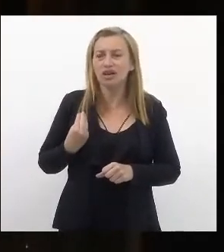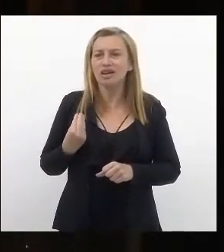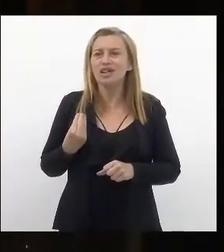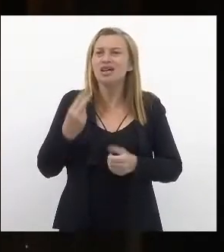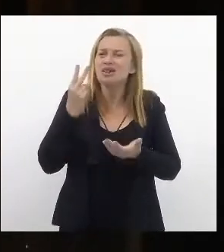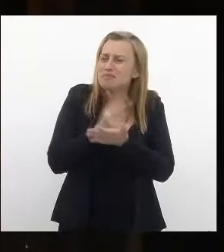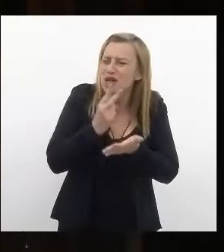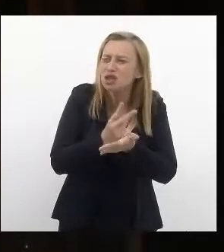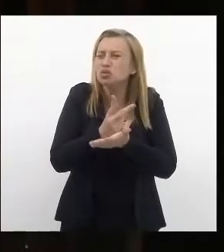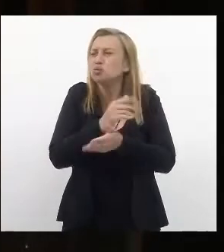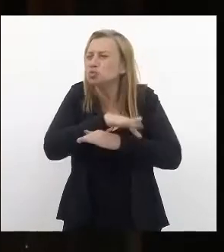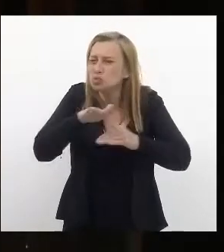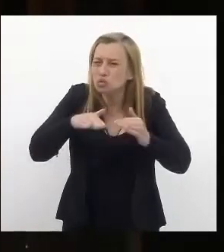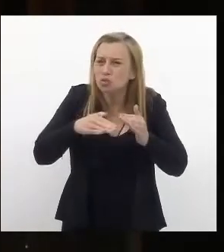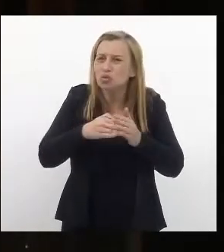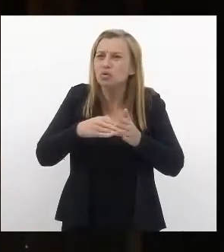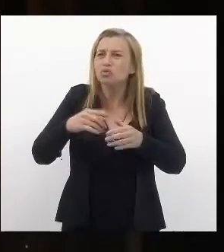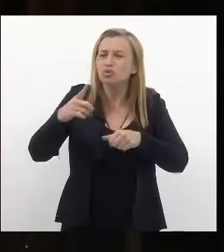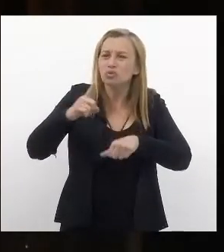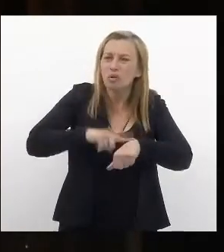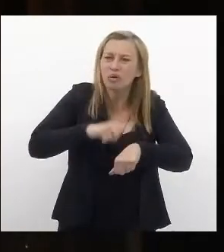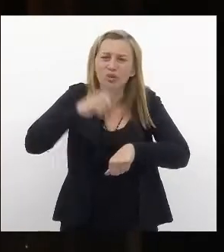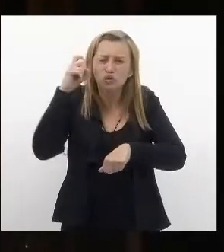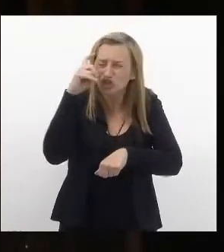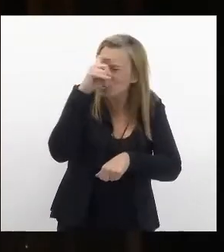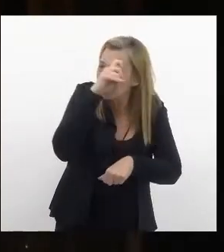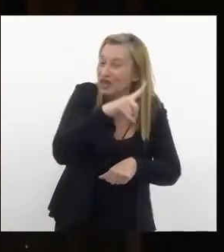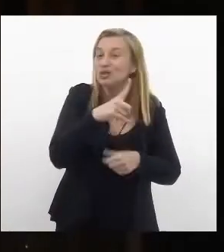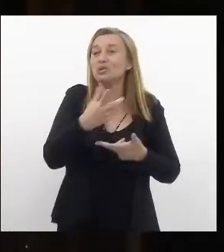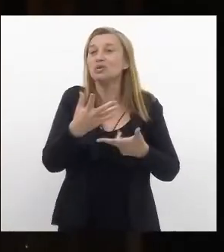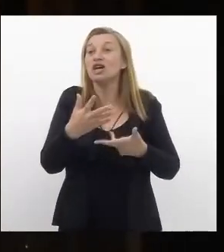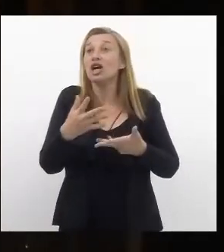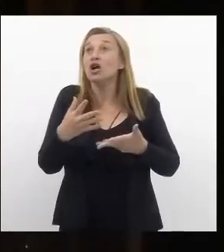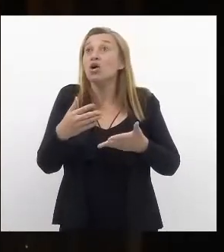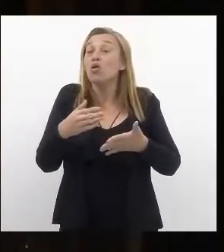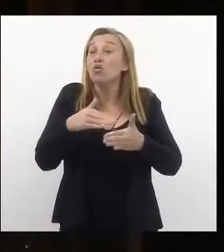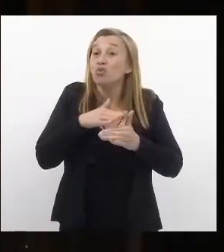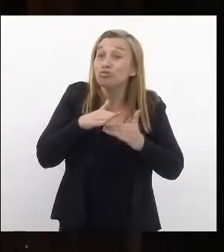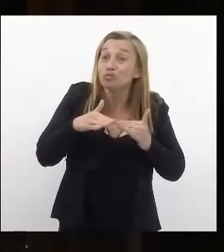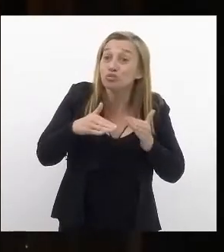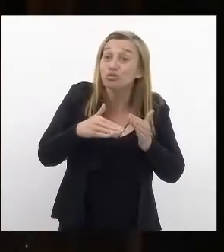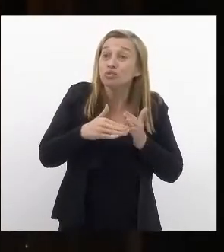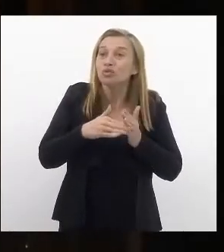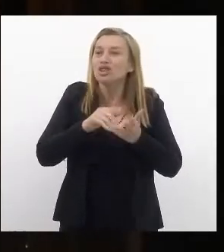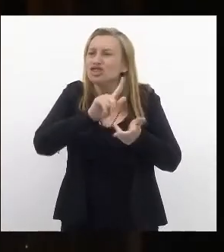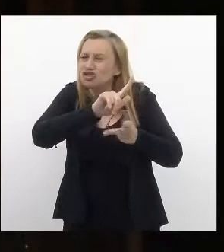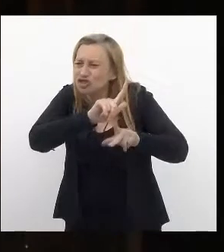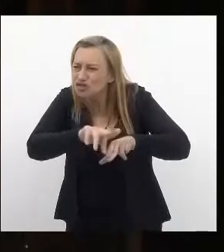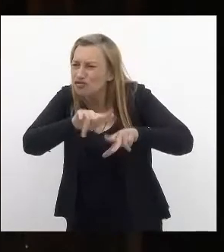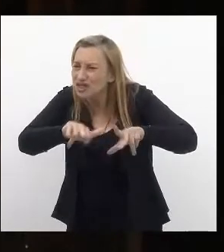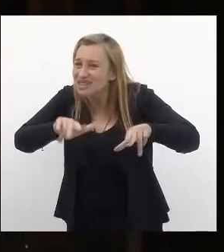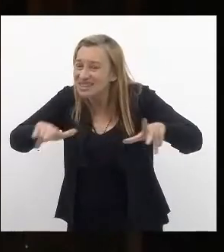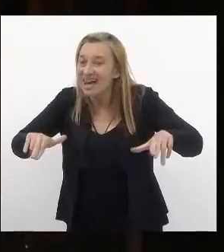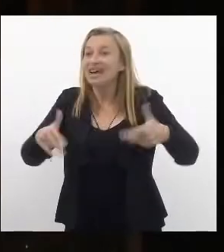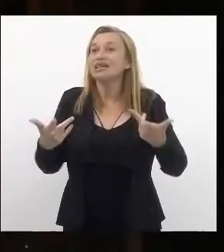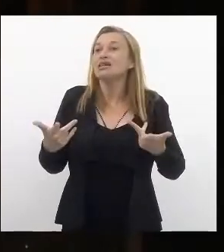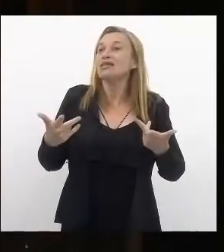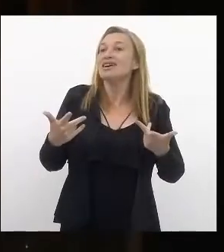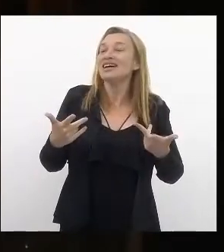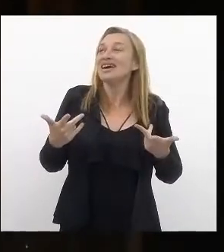todas as dificuldades, com todas as adversidades,